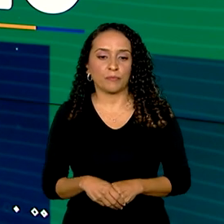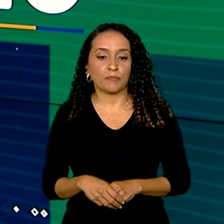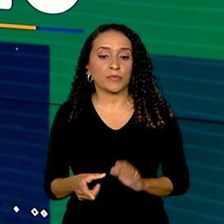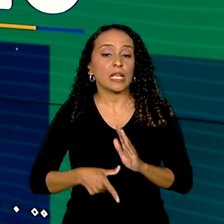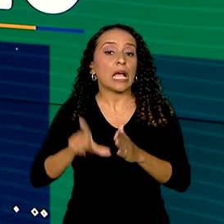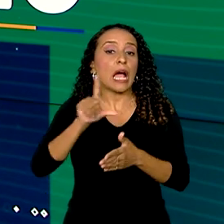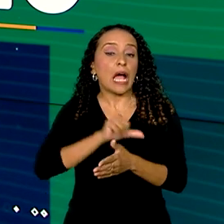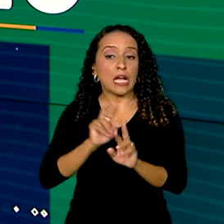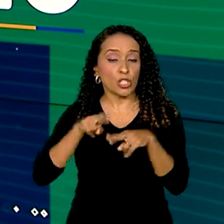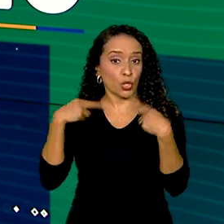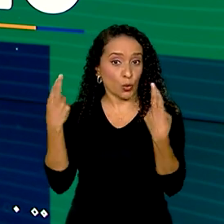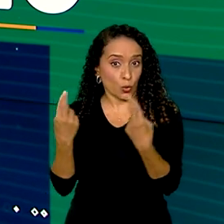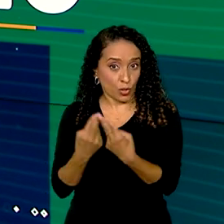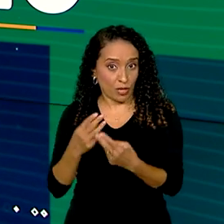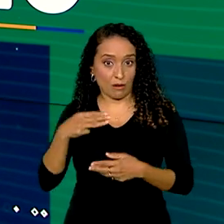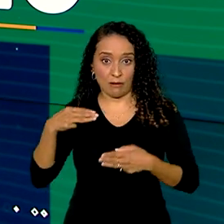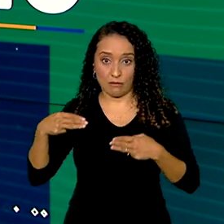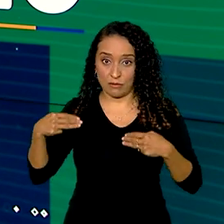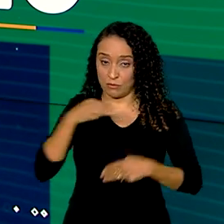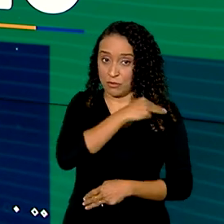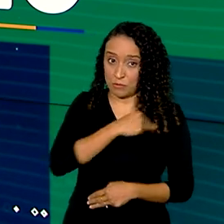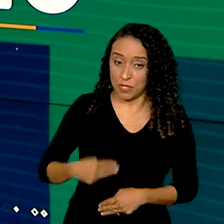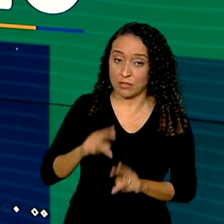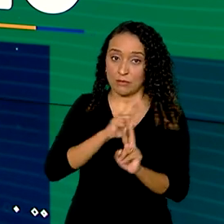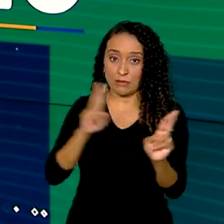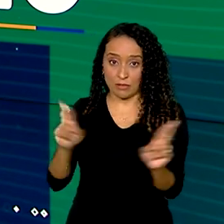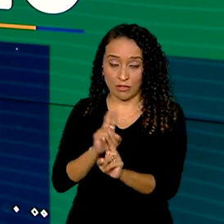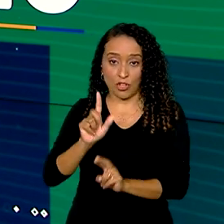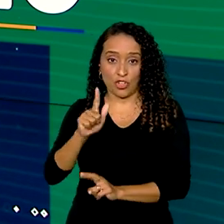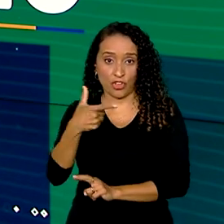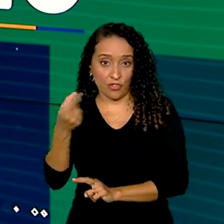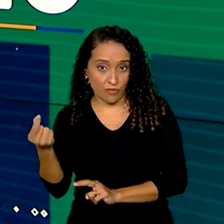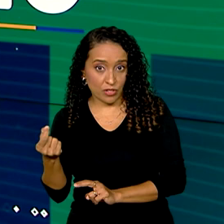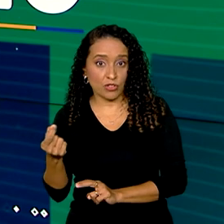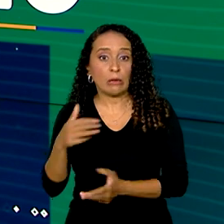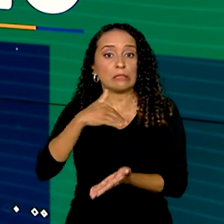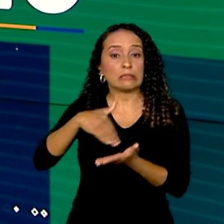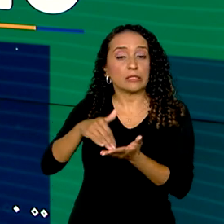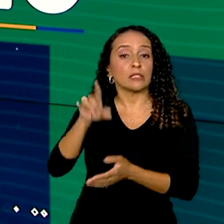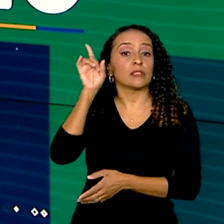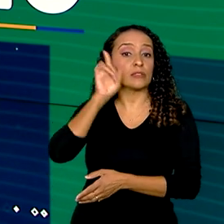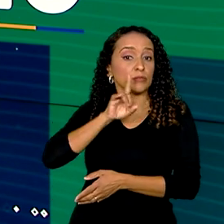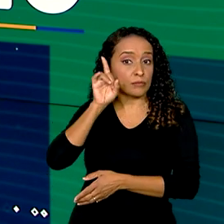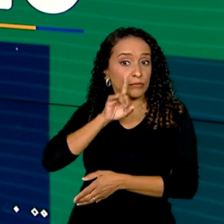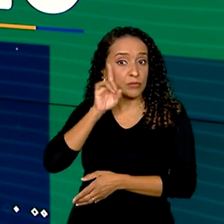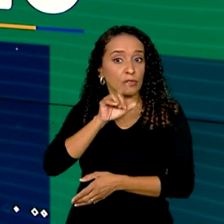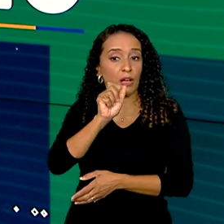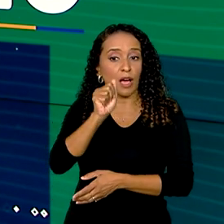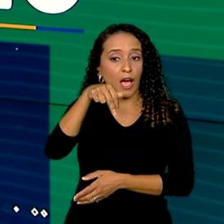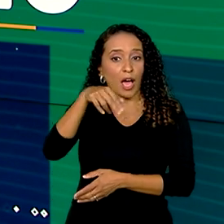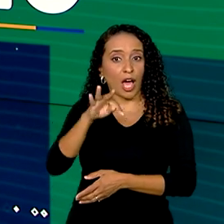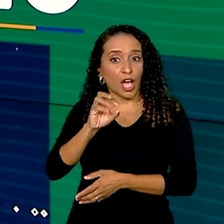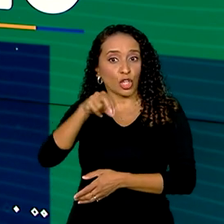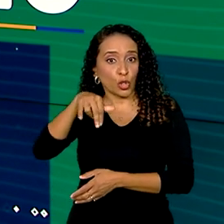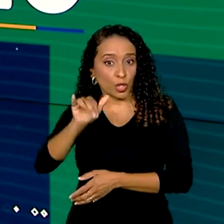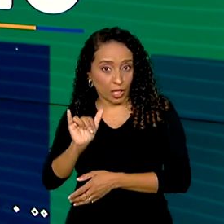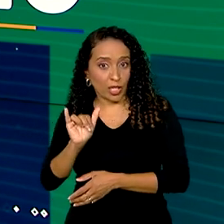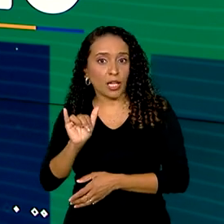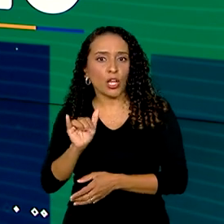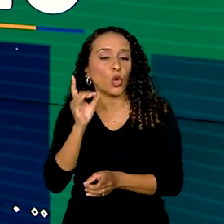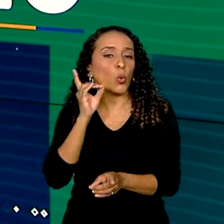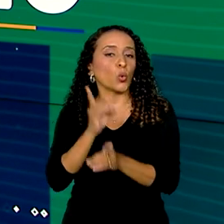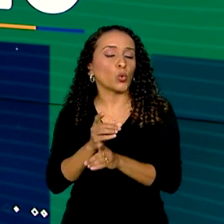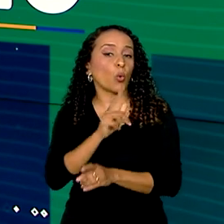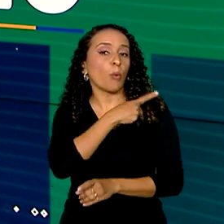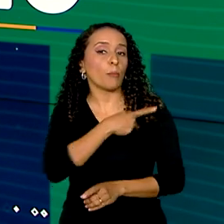E antes de se reunir com os ministros de Relações Exteriores do G20, o secretário de Estado norte-americano, Antony Blinken, se